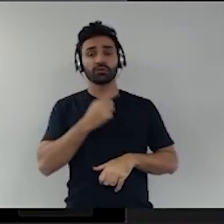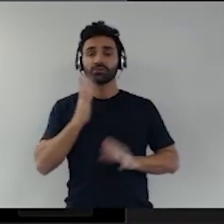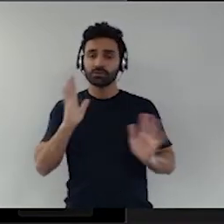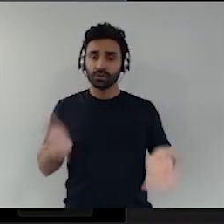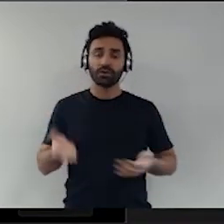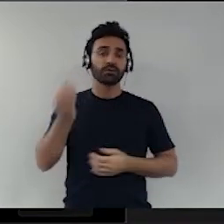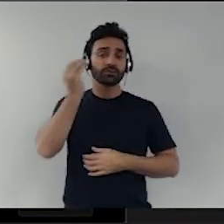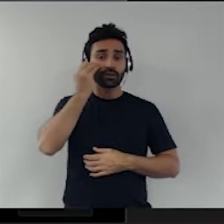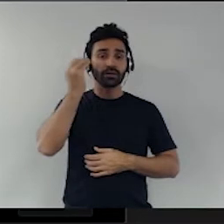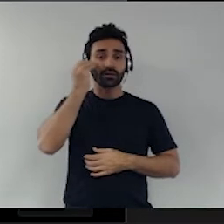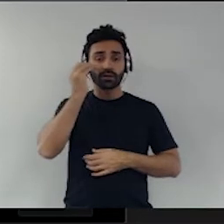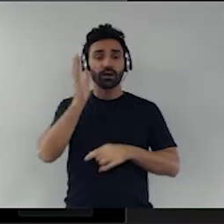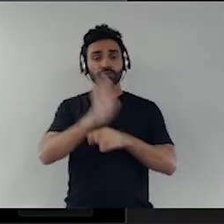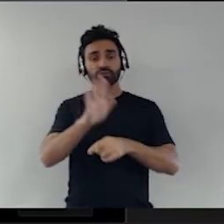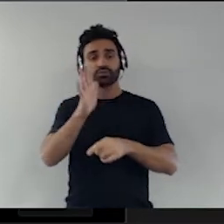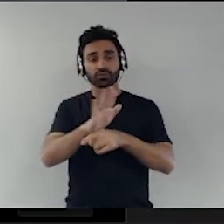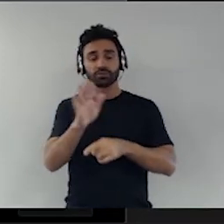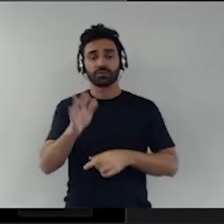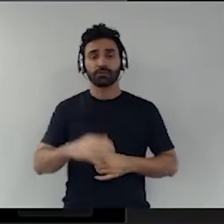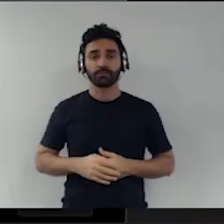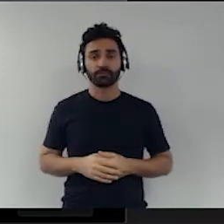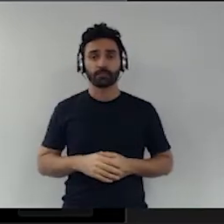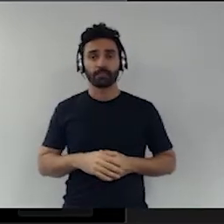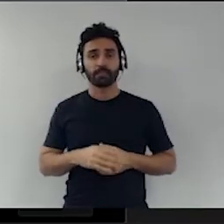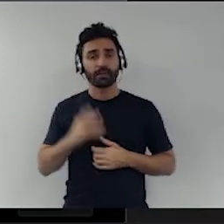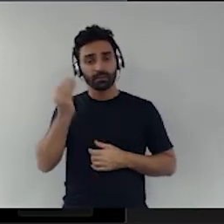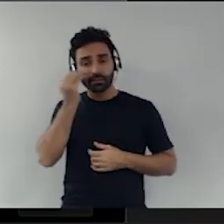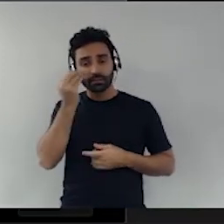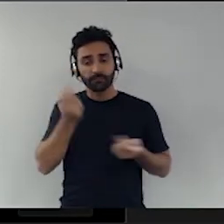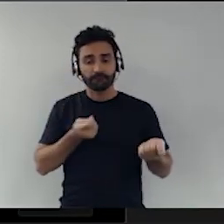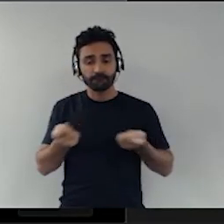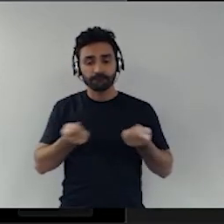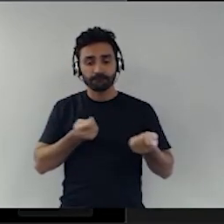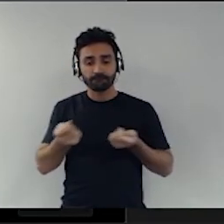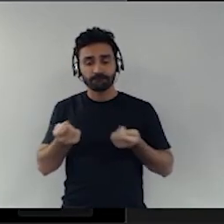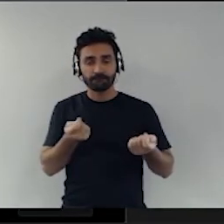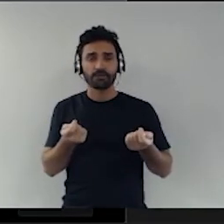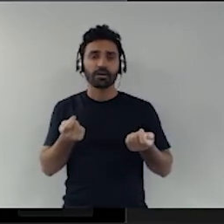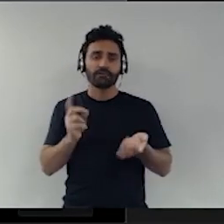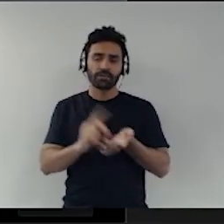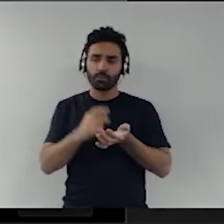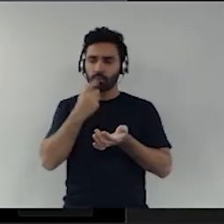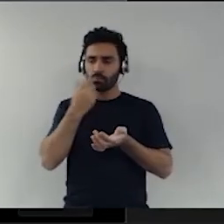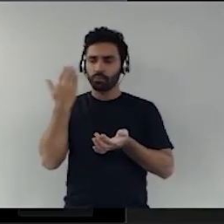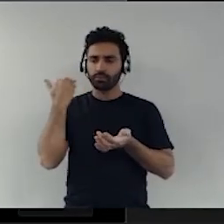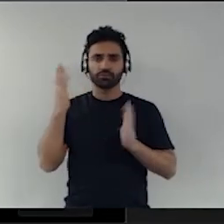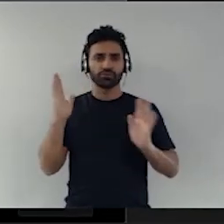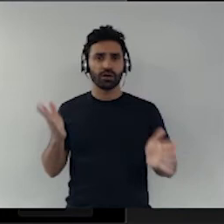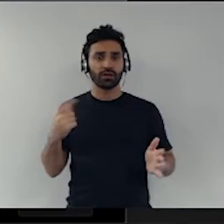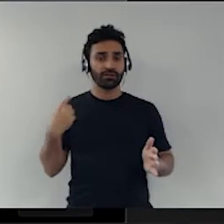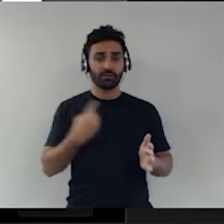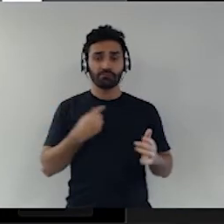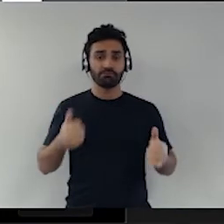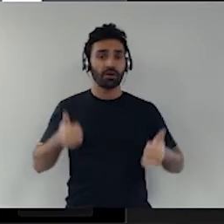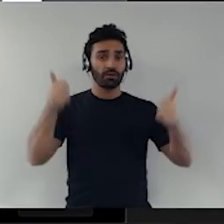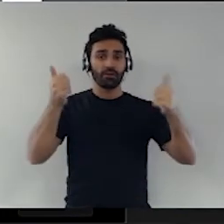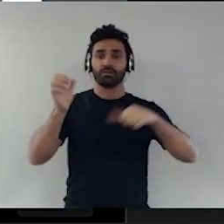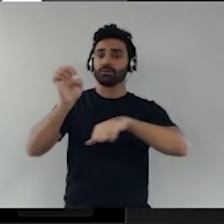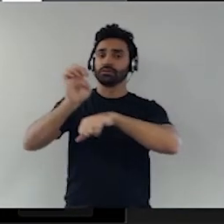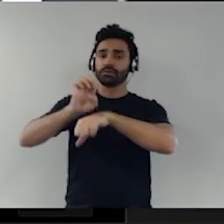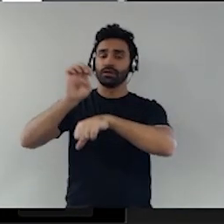tentado ajudar a controlar isso. E até um tempo atrás, a gente era um dos melhores